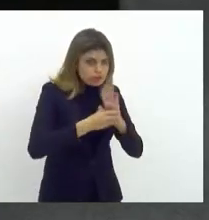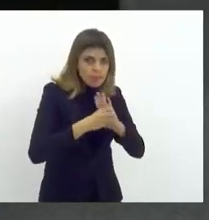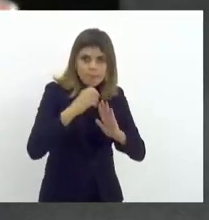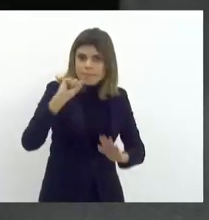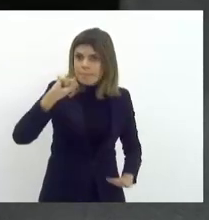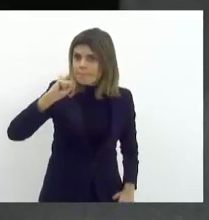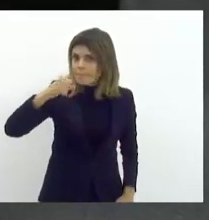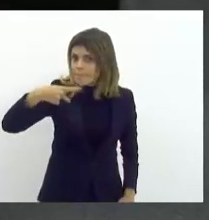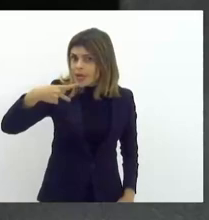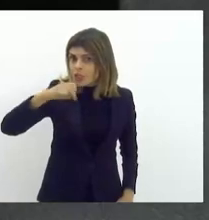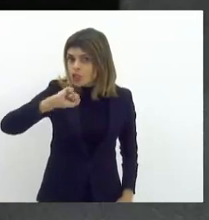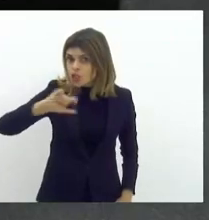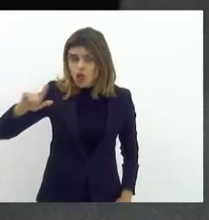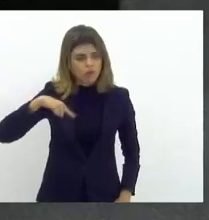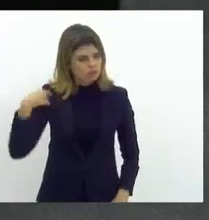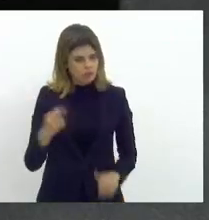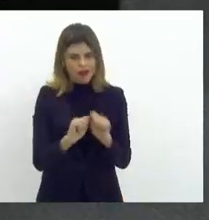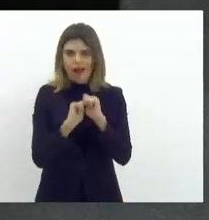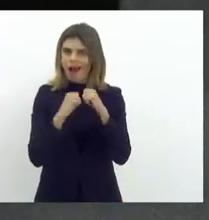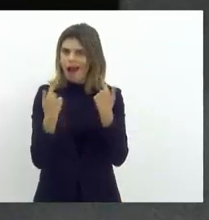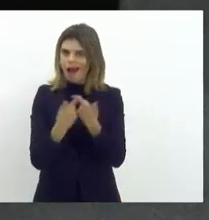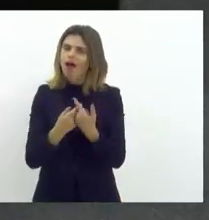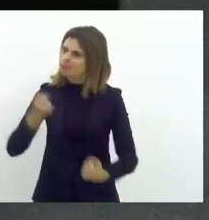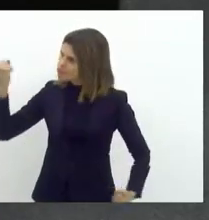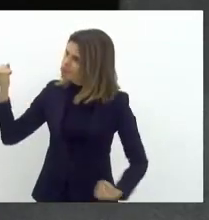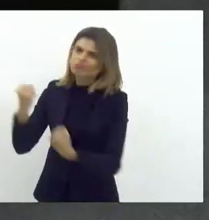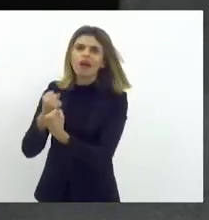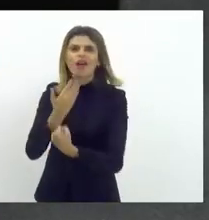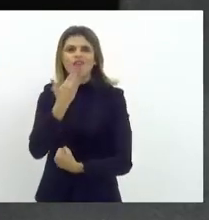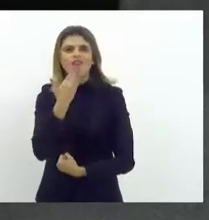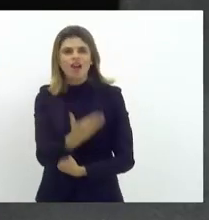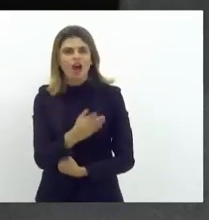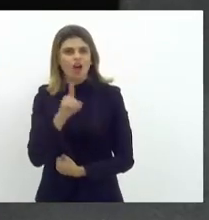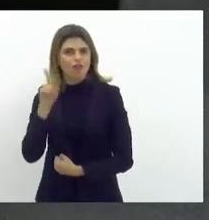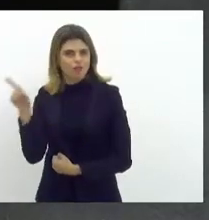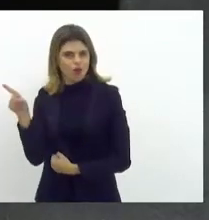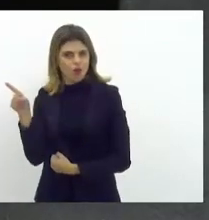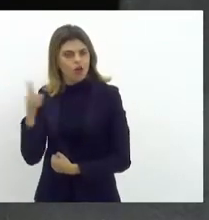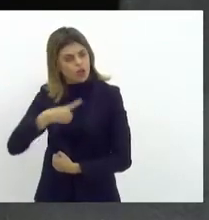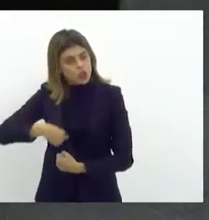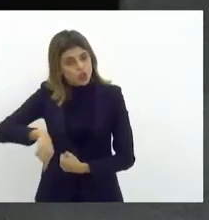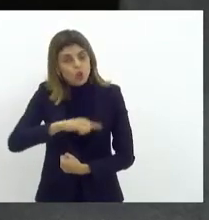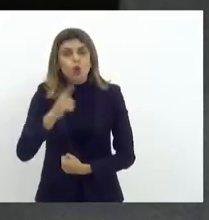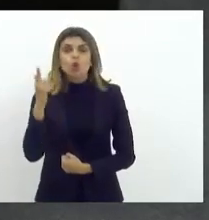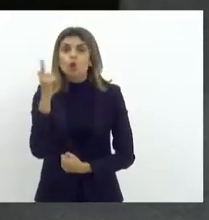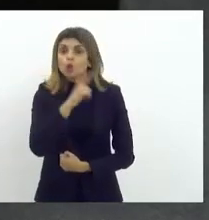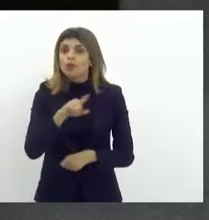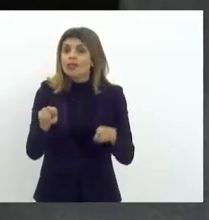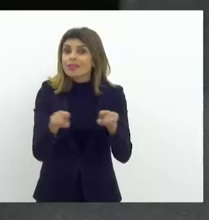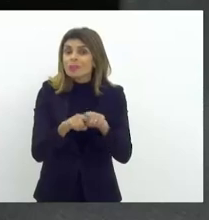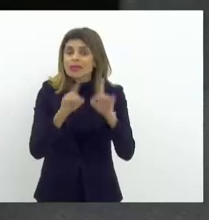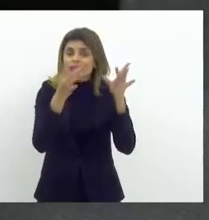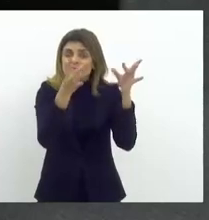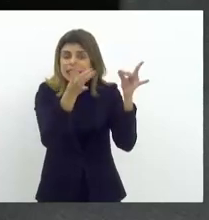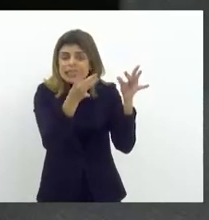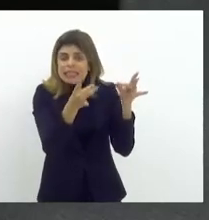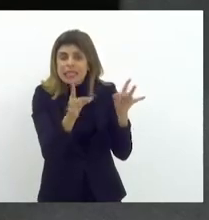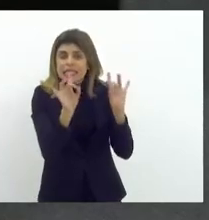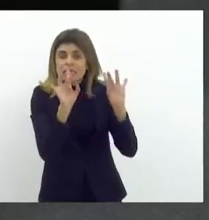dentro da Assembleia Legislativa fomos a favor a gente tirou Inclusive a especificação